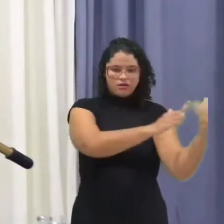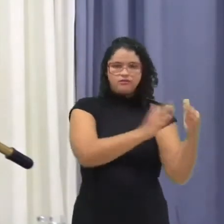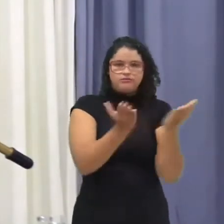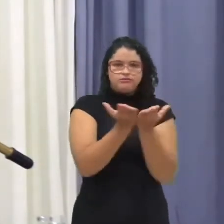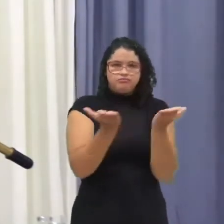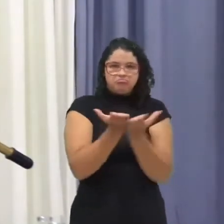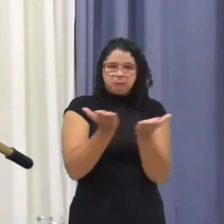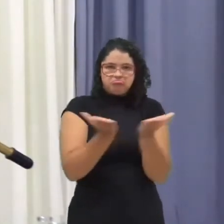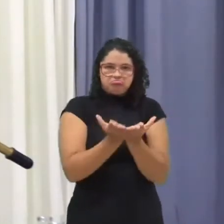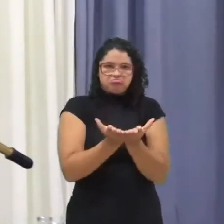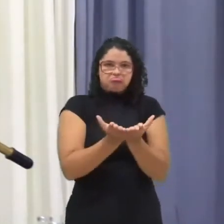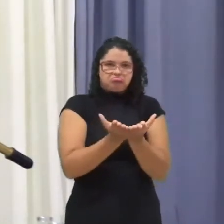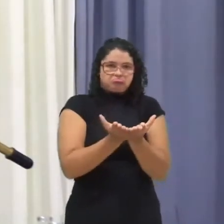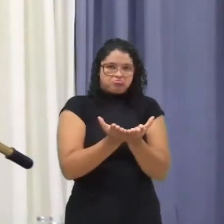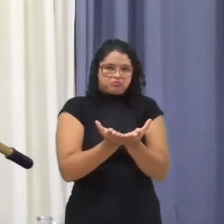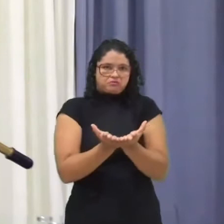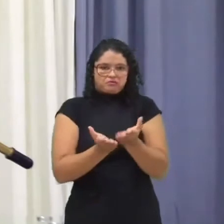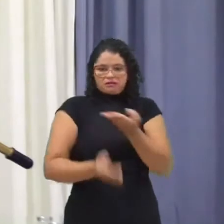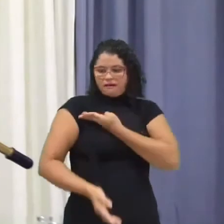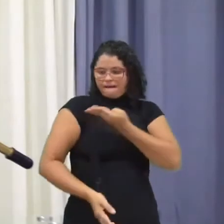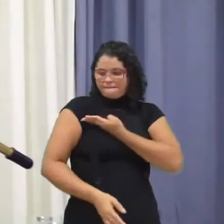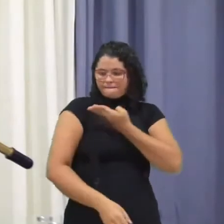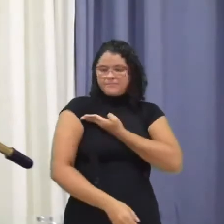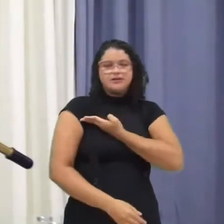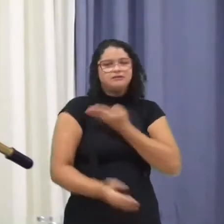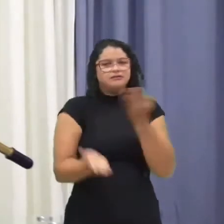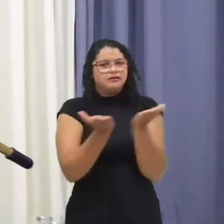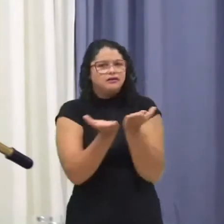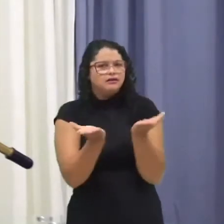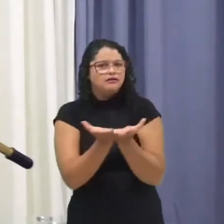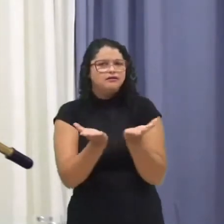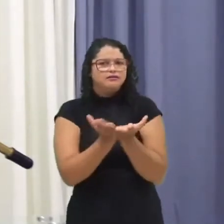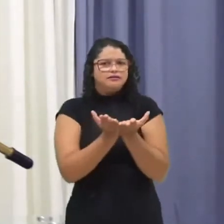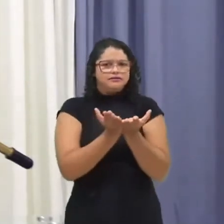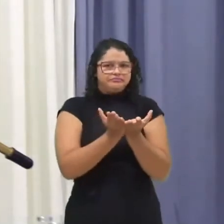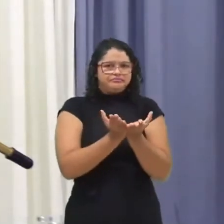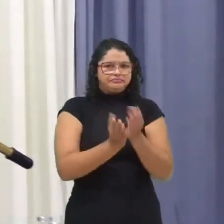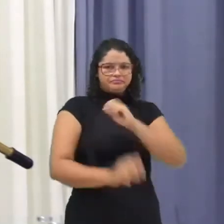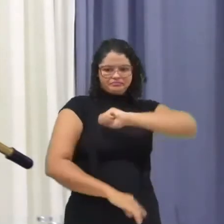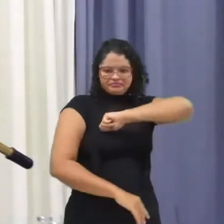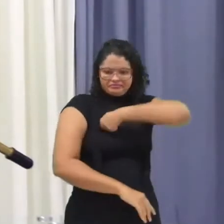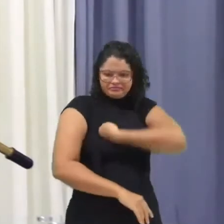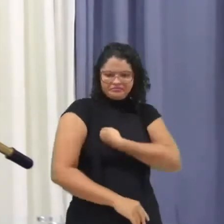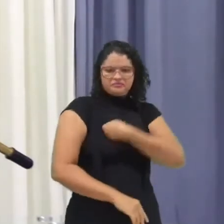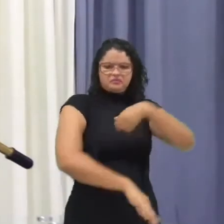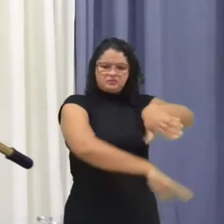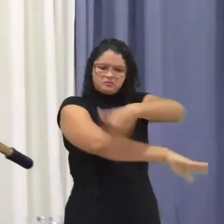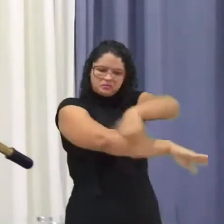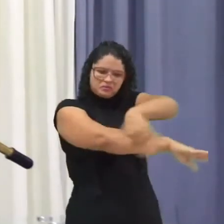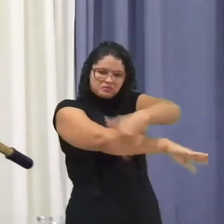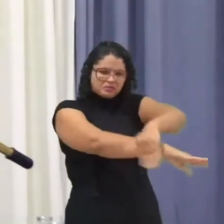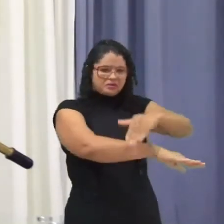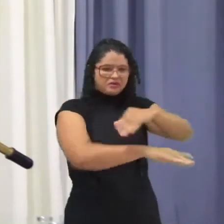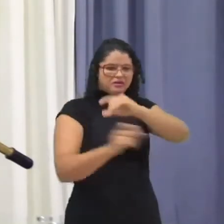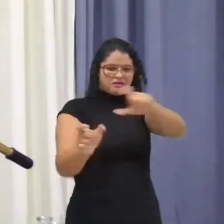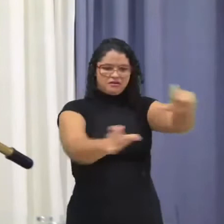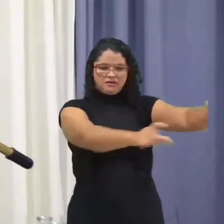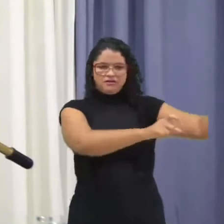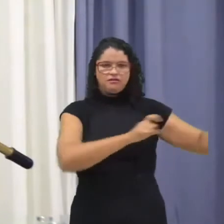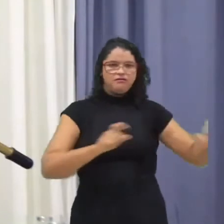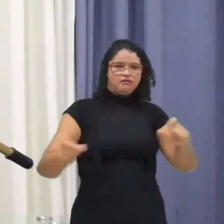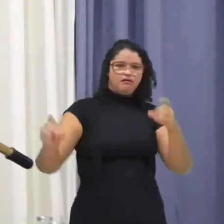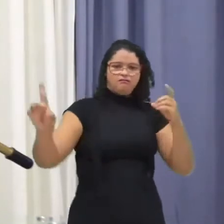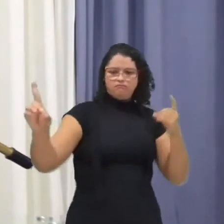falta do amigo crente. Uma lista vai ser colocada nas delegacias, nas ruas, em todos os lugares, para tentar encontrar